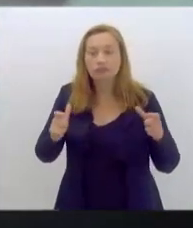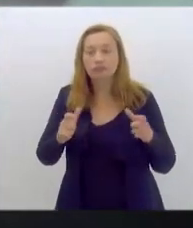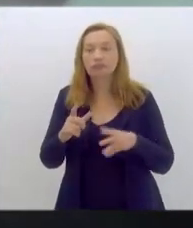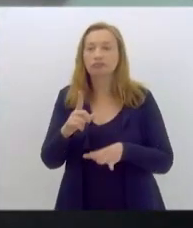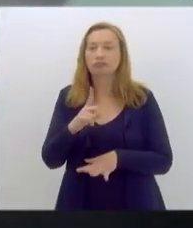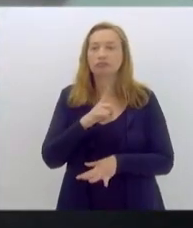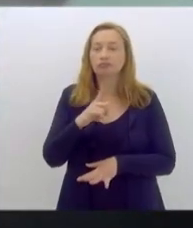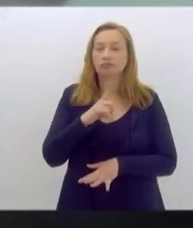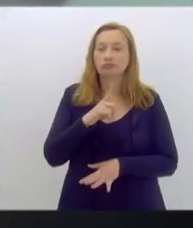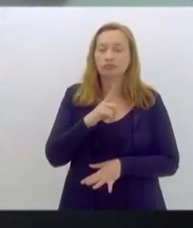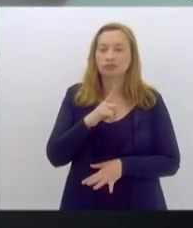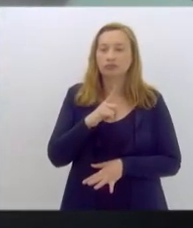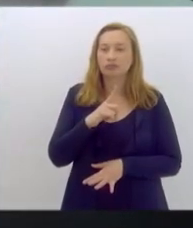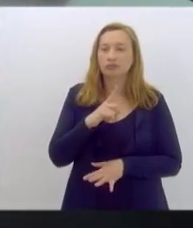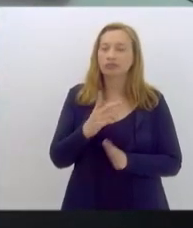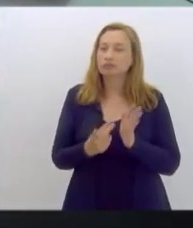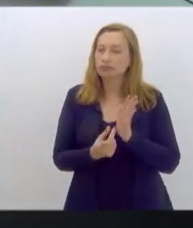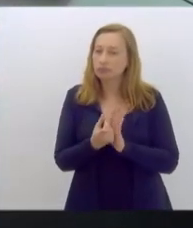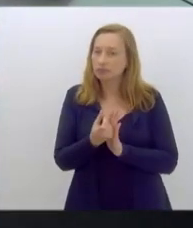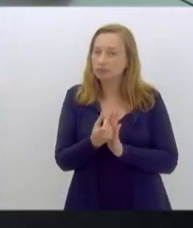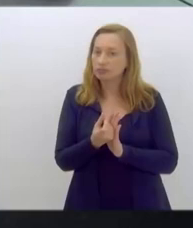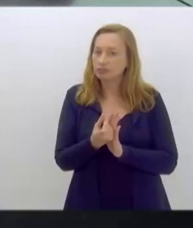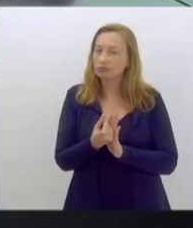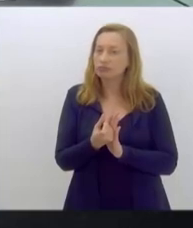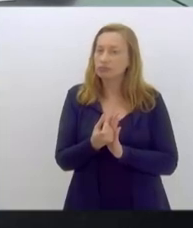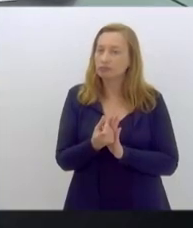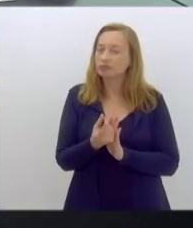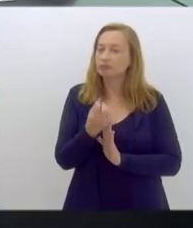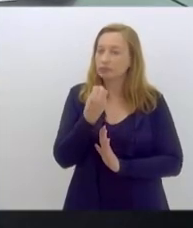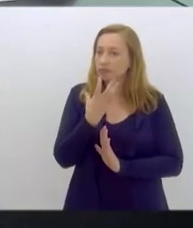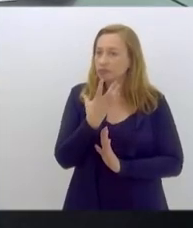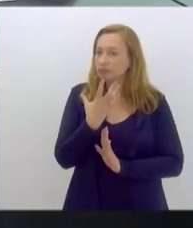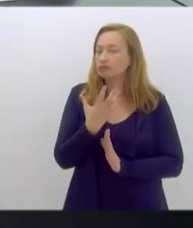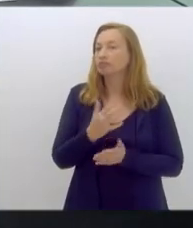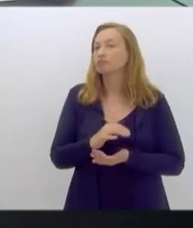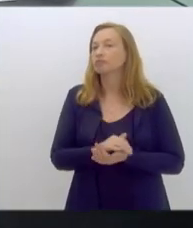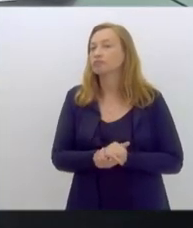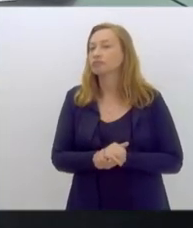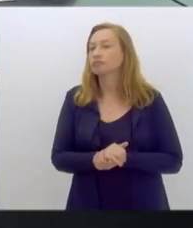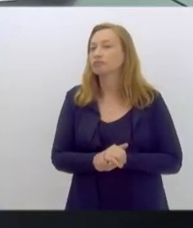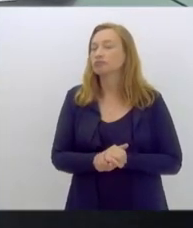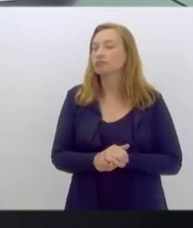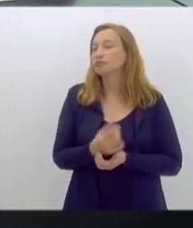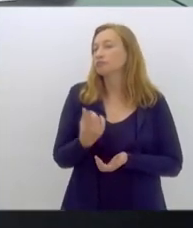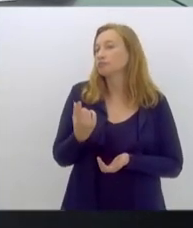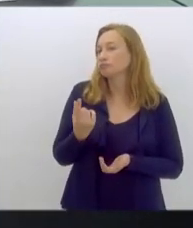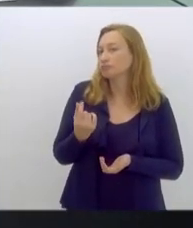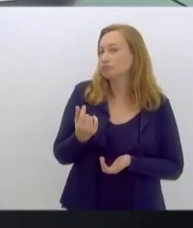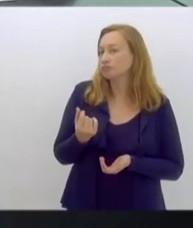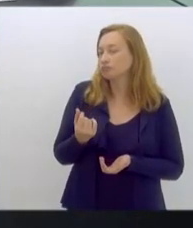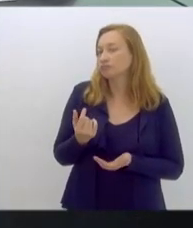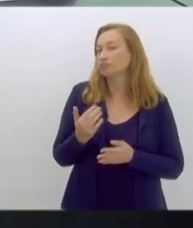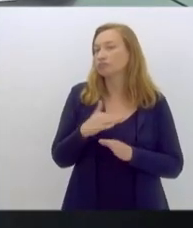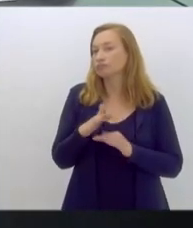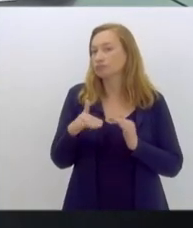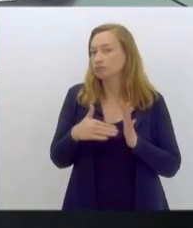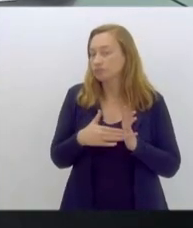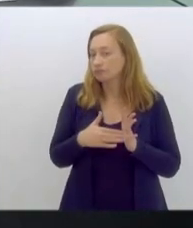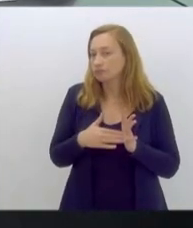um quadro de Déficit orçamentário eu considero as receitas estimadas